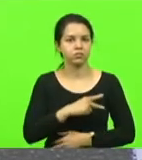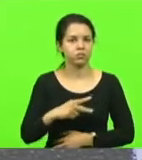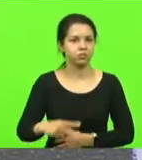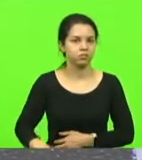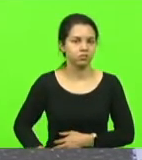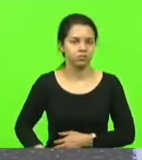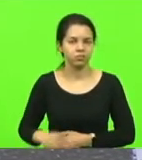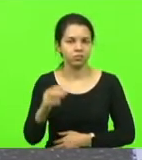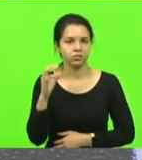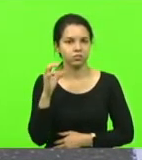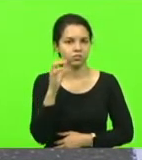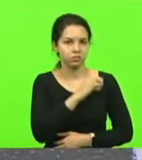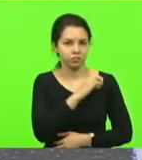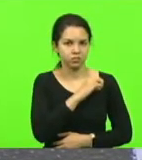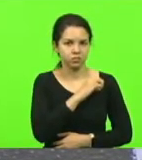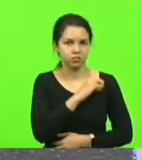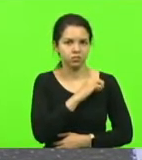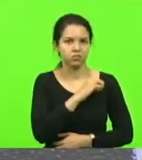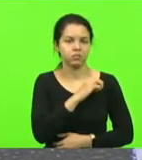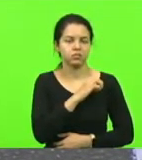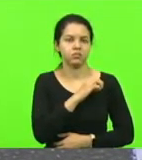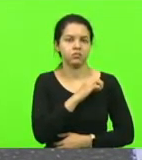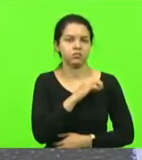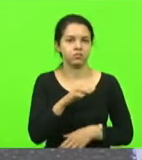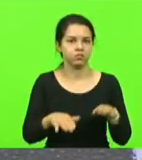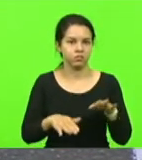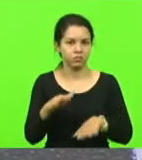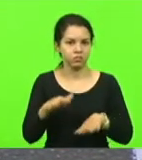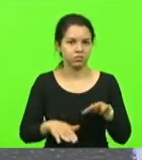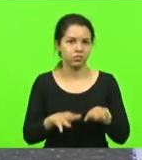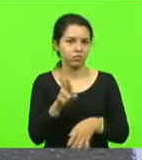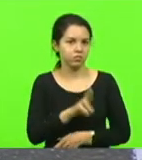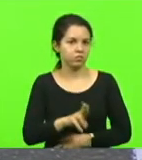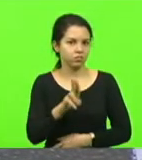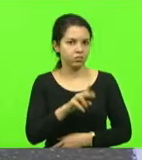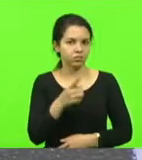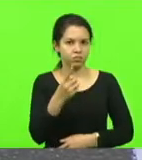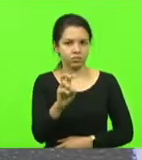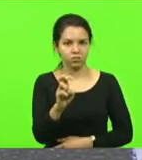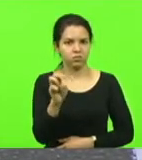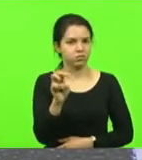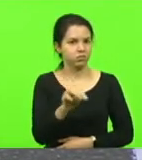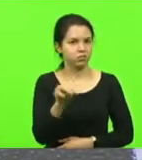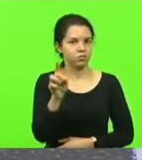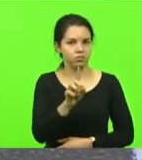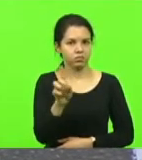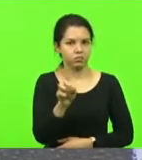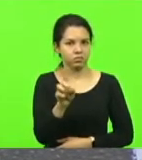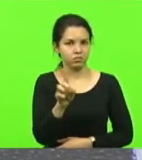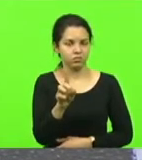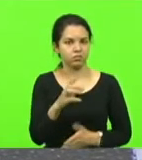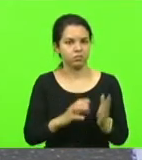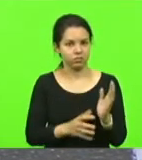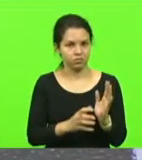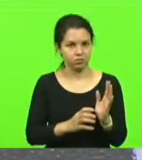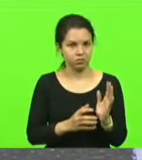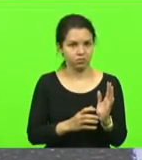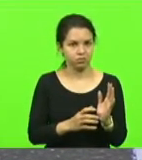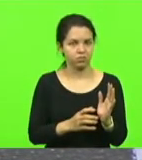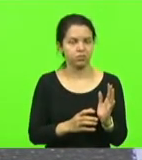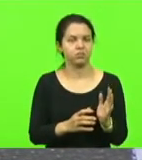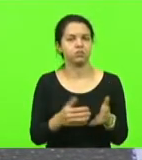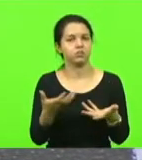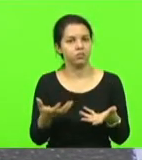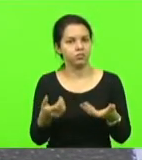brevemente, talvez não use os 15 minutos do partido, mas de fazer